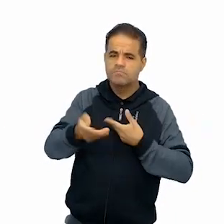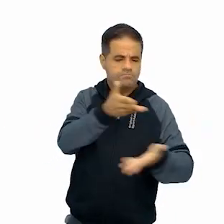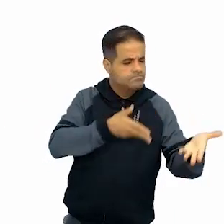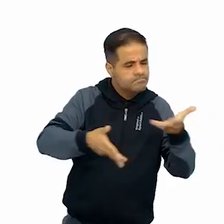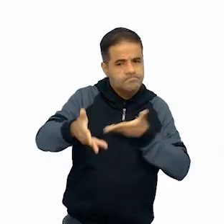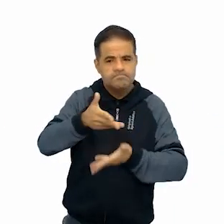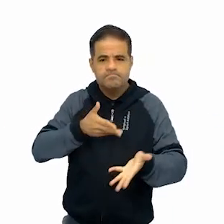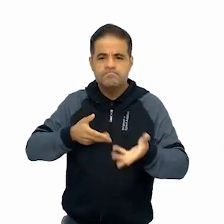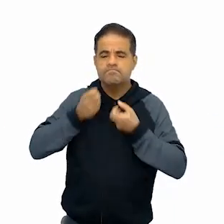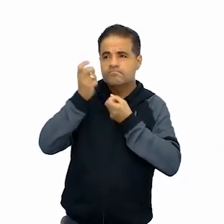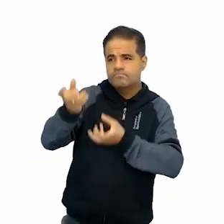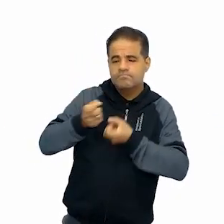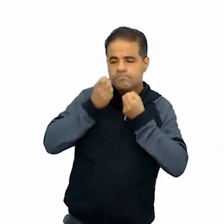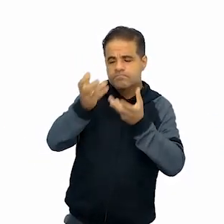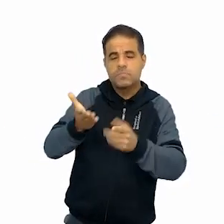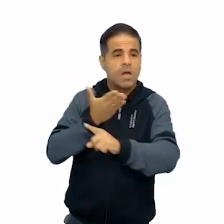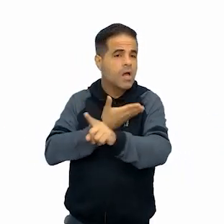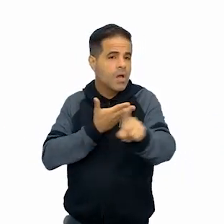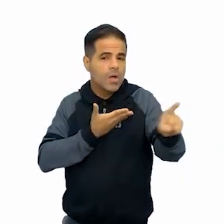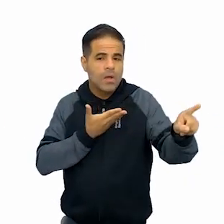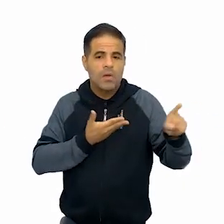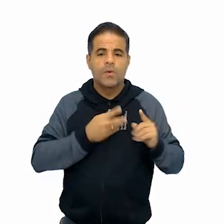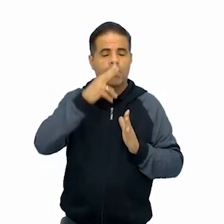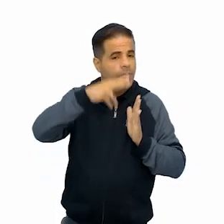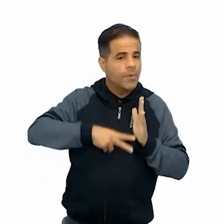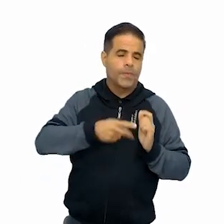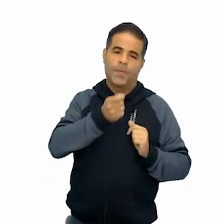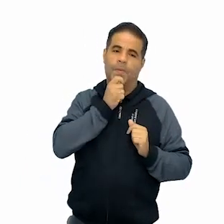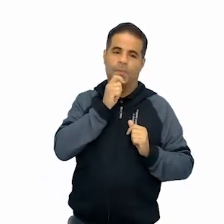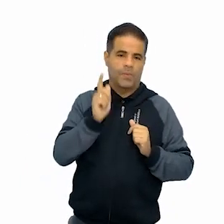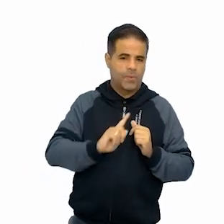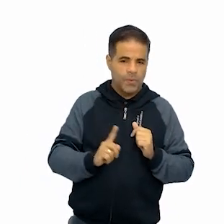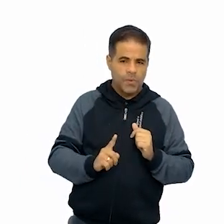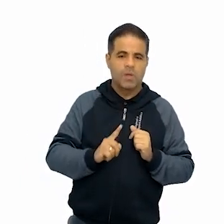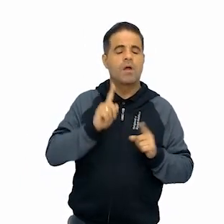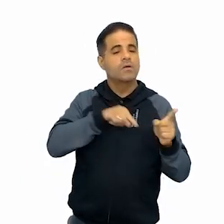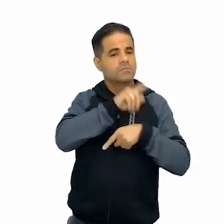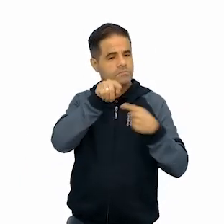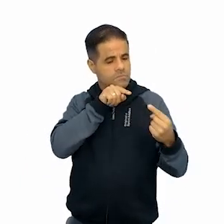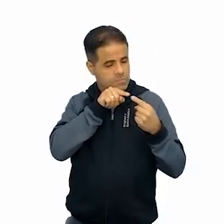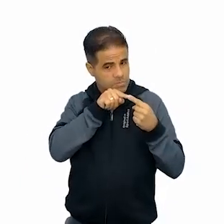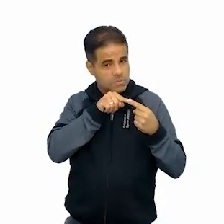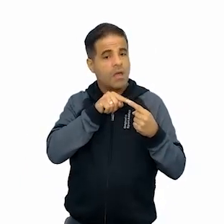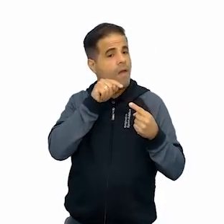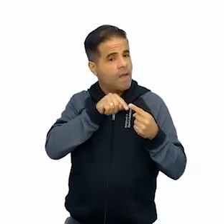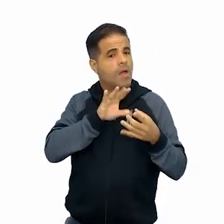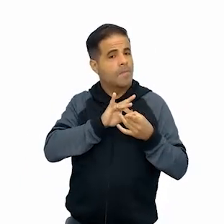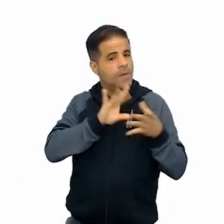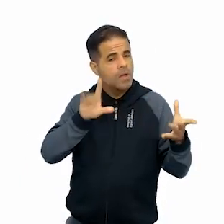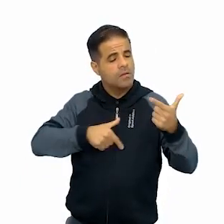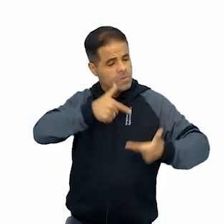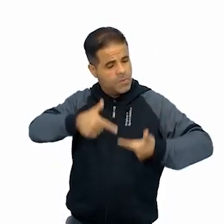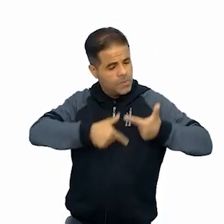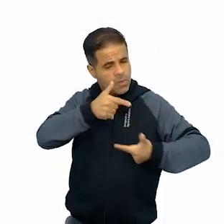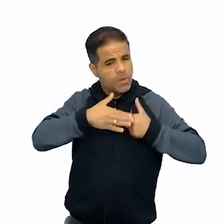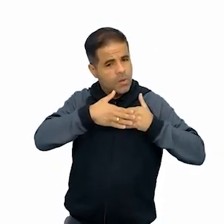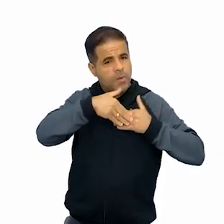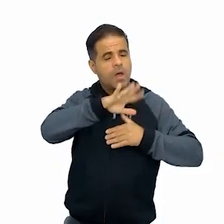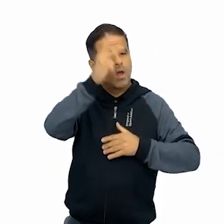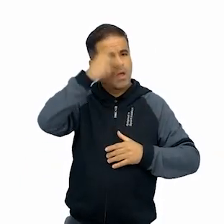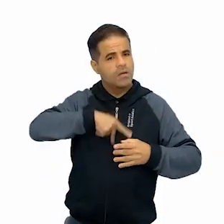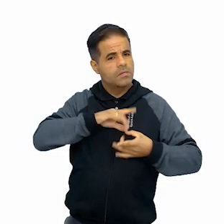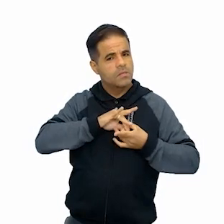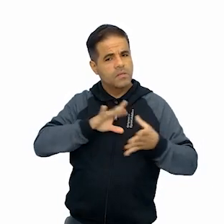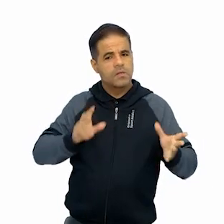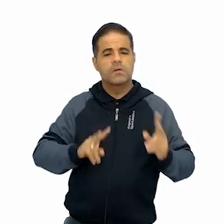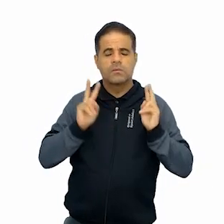compartilhar a informação com os colegas que ainda não leem convencionalmente. Essa proposta permite que eles trabalhem com maior autonomia